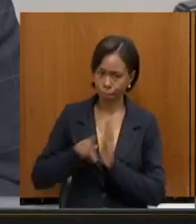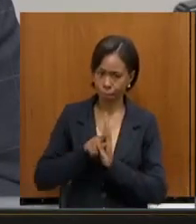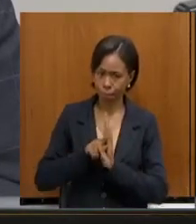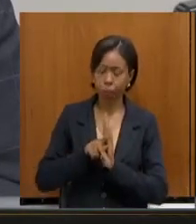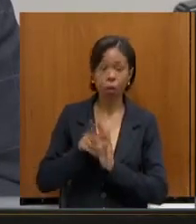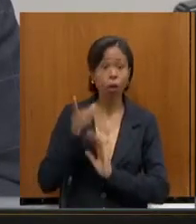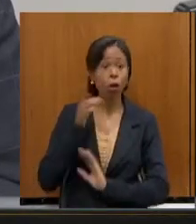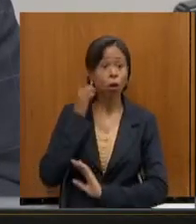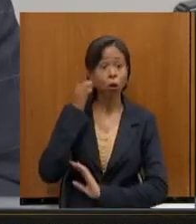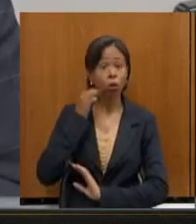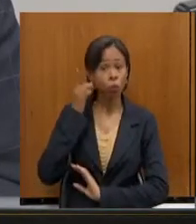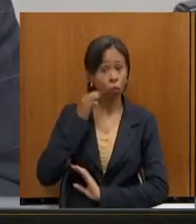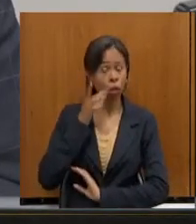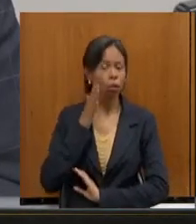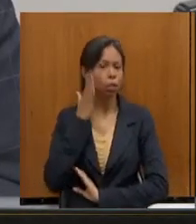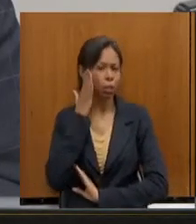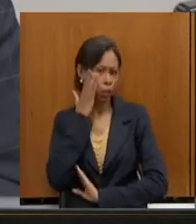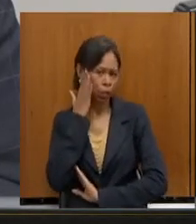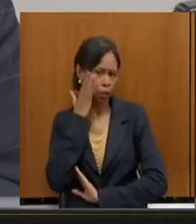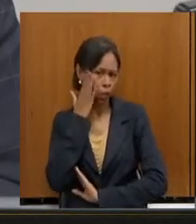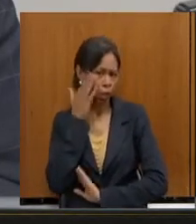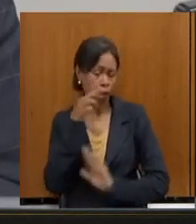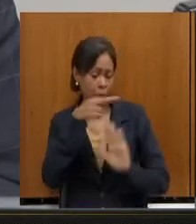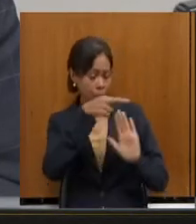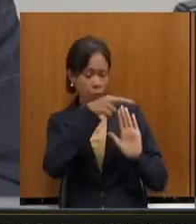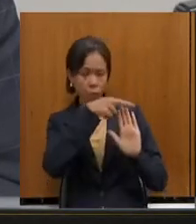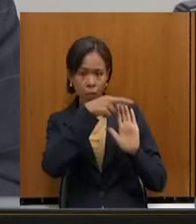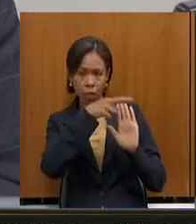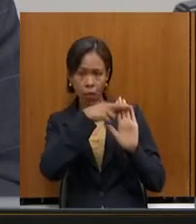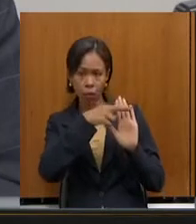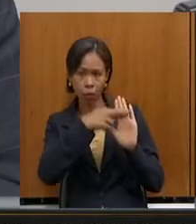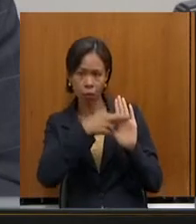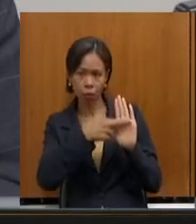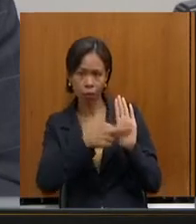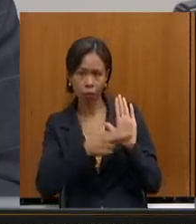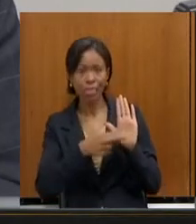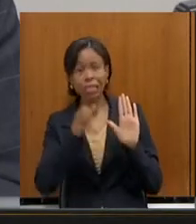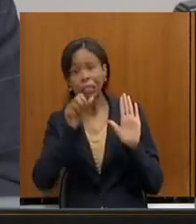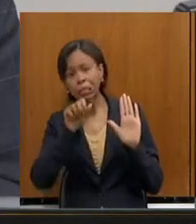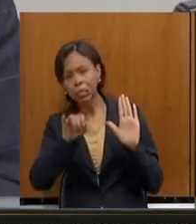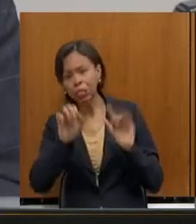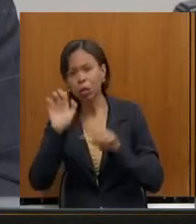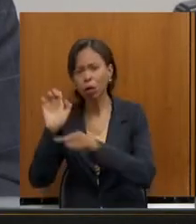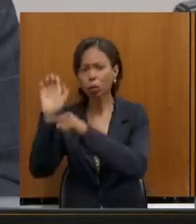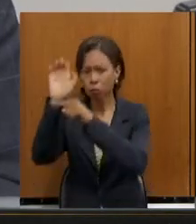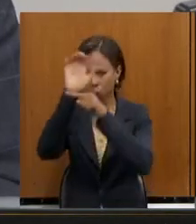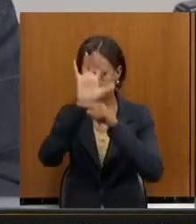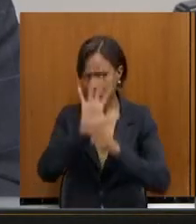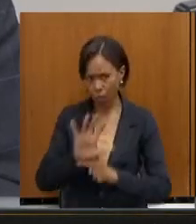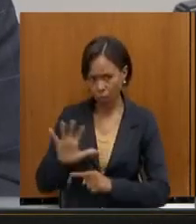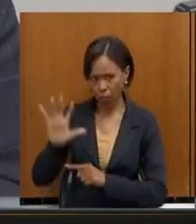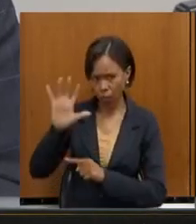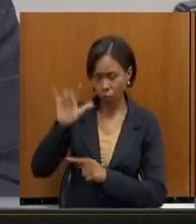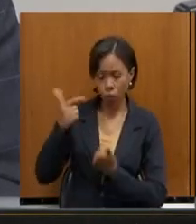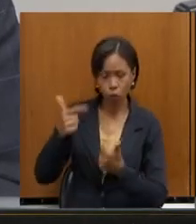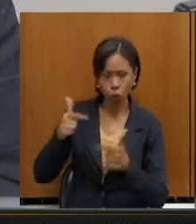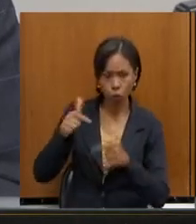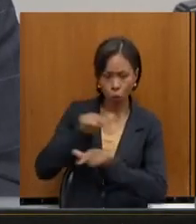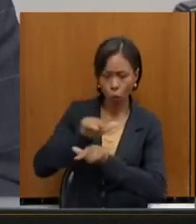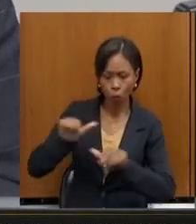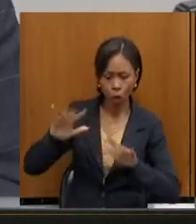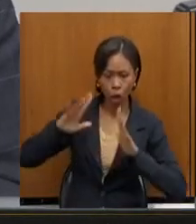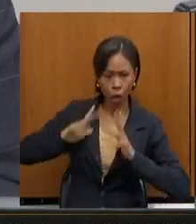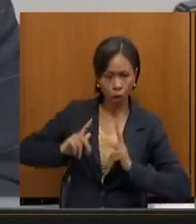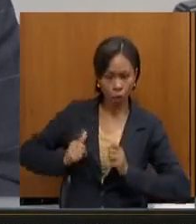têm conhecimento que de acordo com a norma caso o estado não estabelece das unidades regionais de saneamento básico